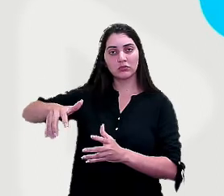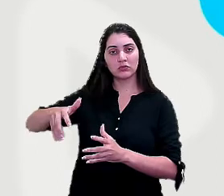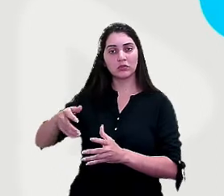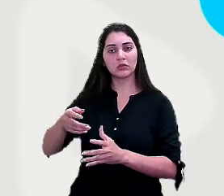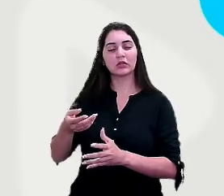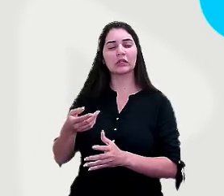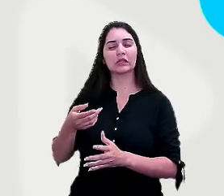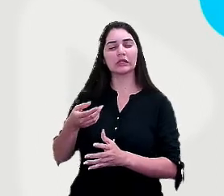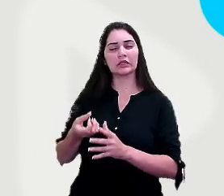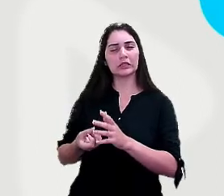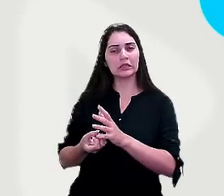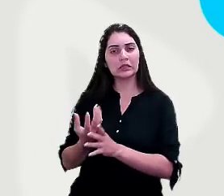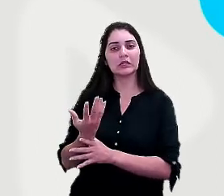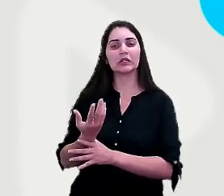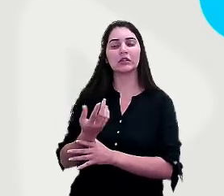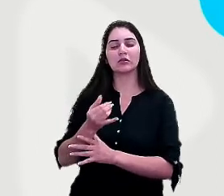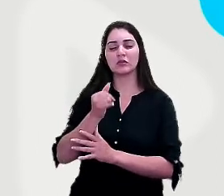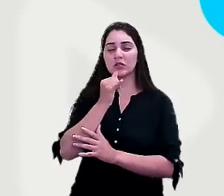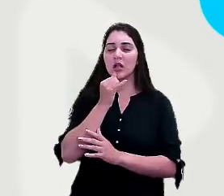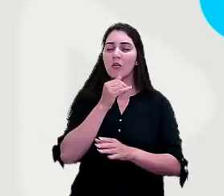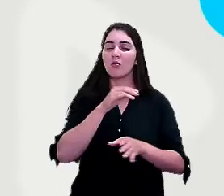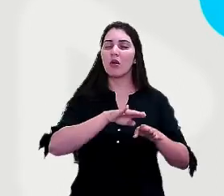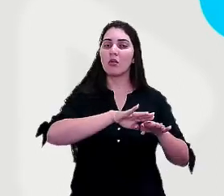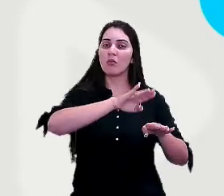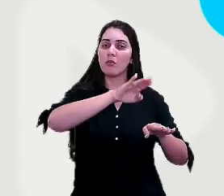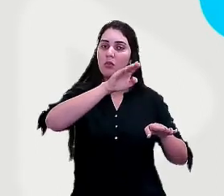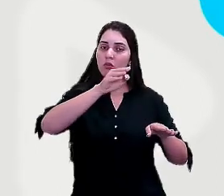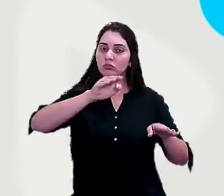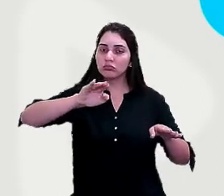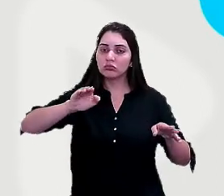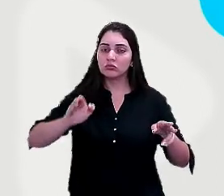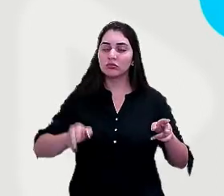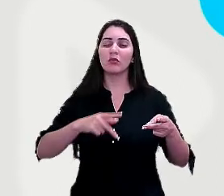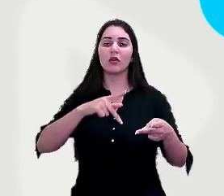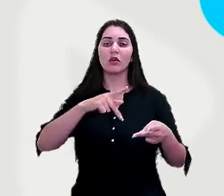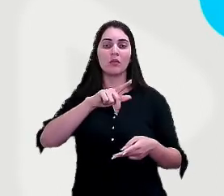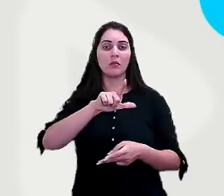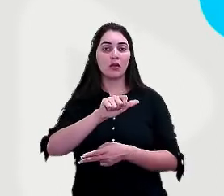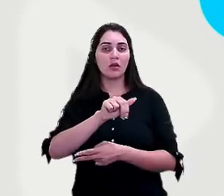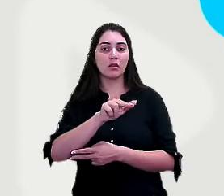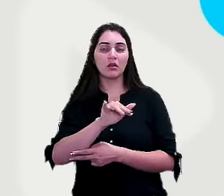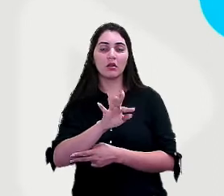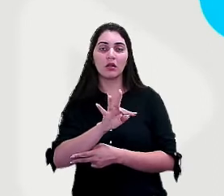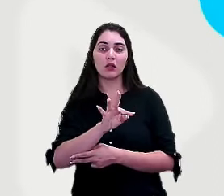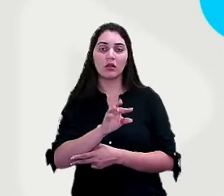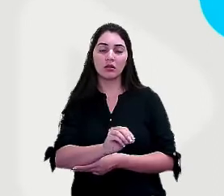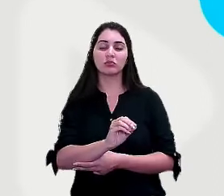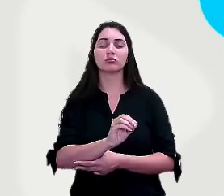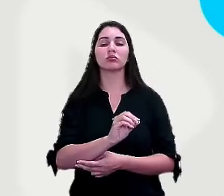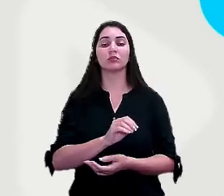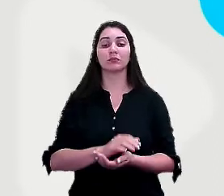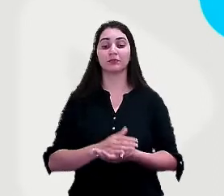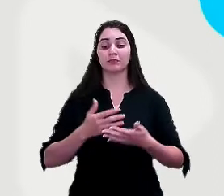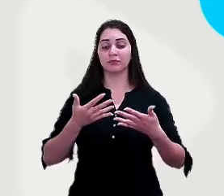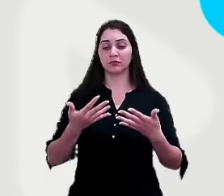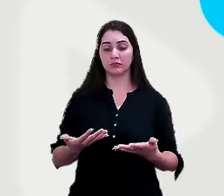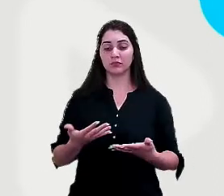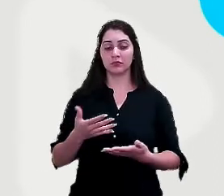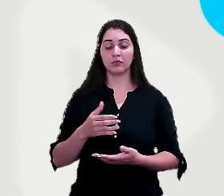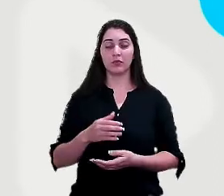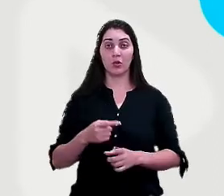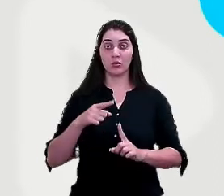causando as formas que a gente conhece, né, as montanhas, os planaltos, planícies, certo? Então, os